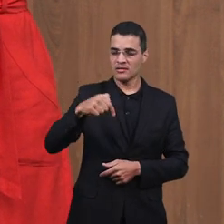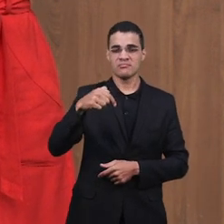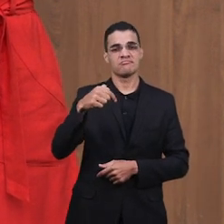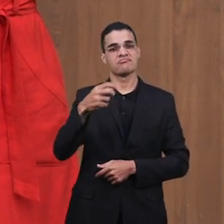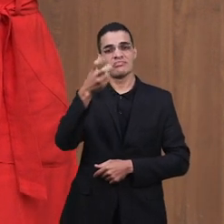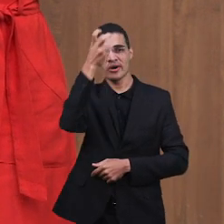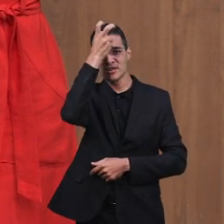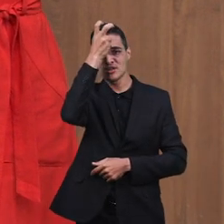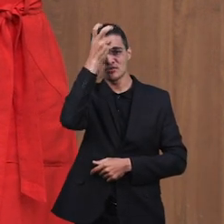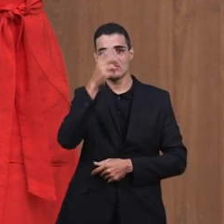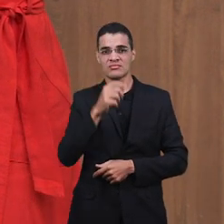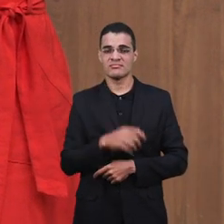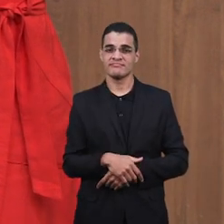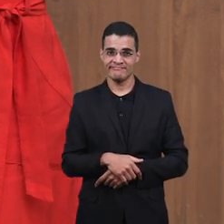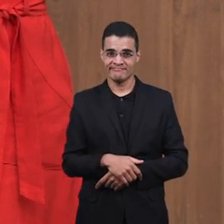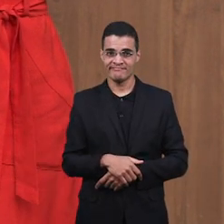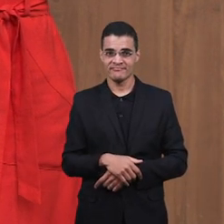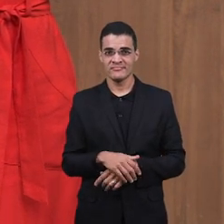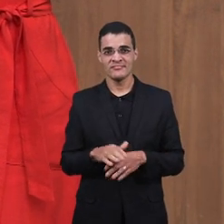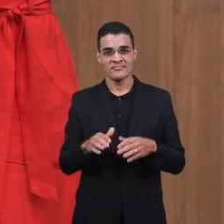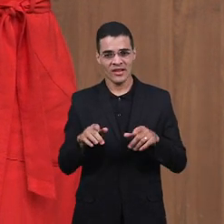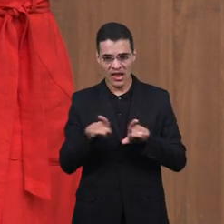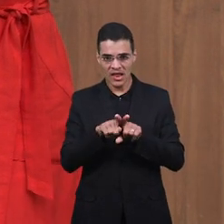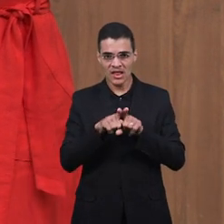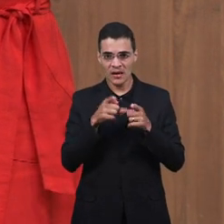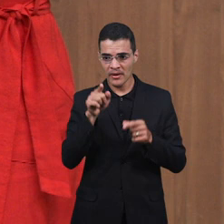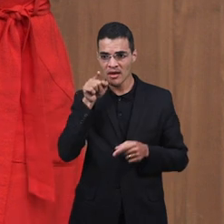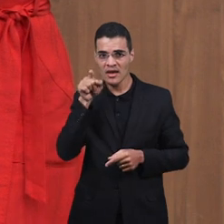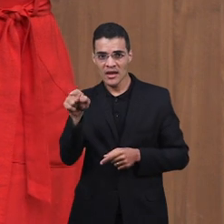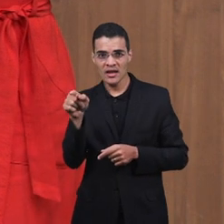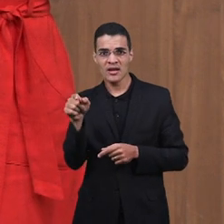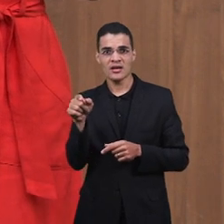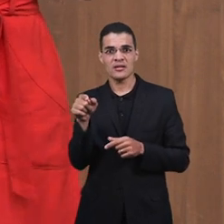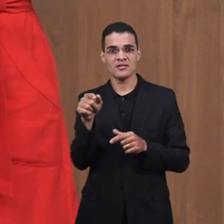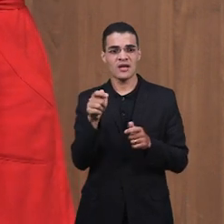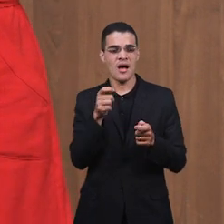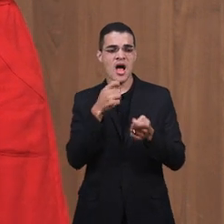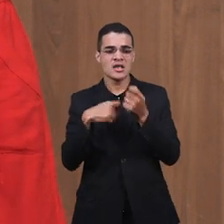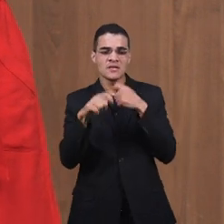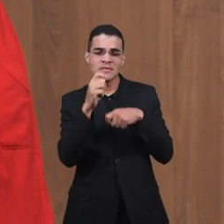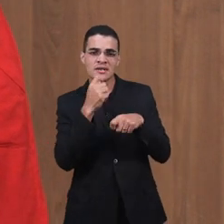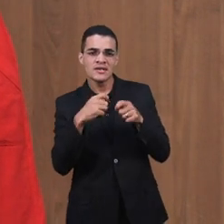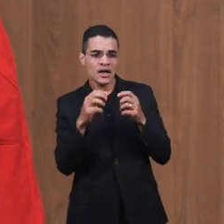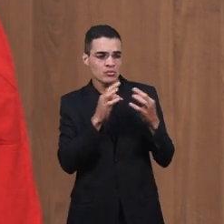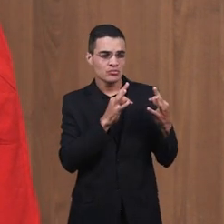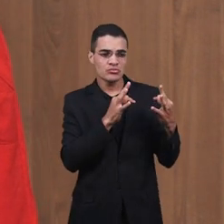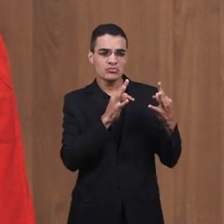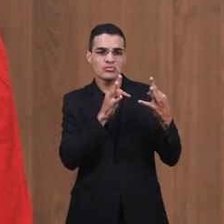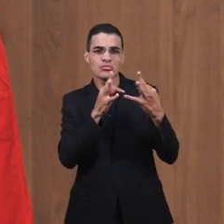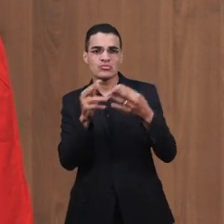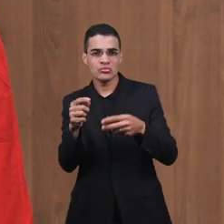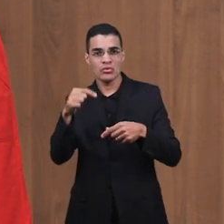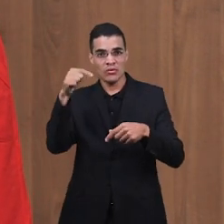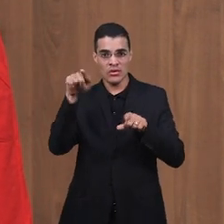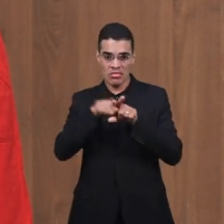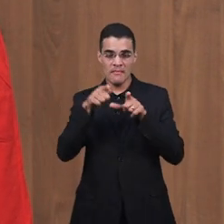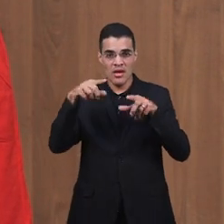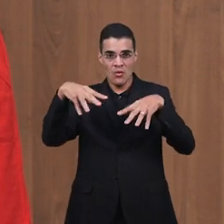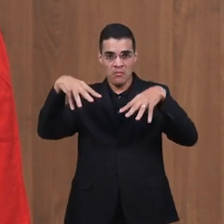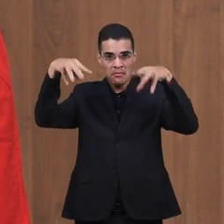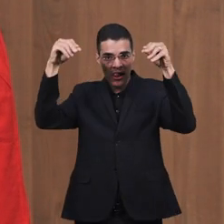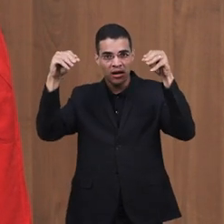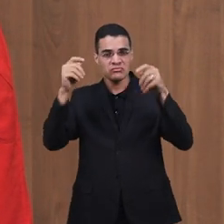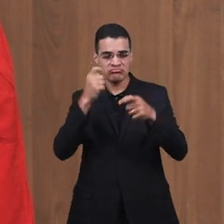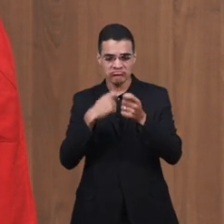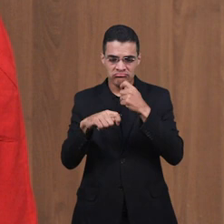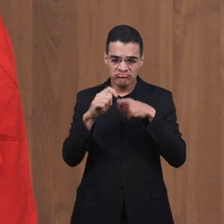como governador do Egito e também o colocou para administrar seu